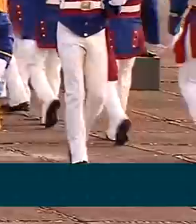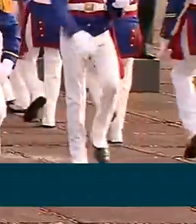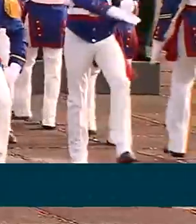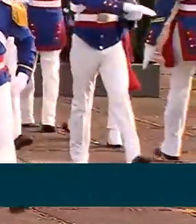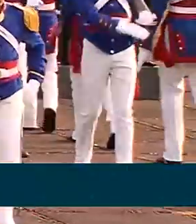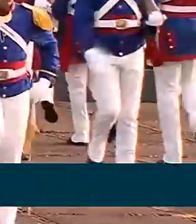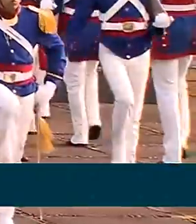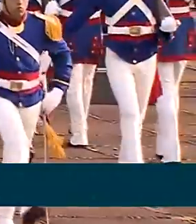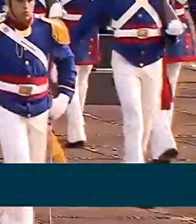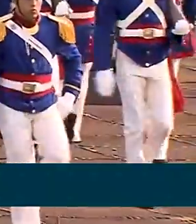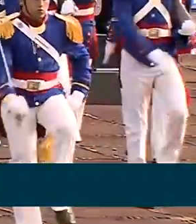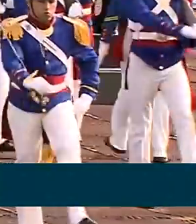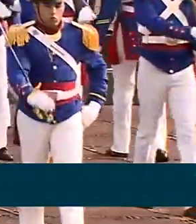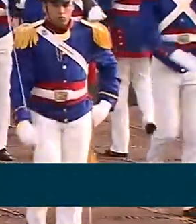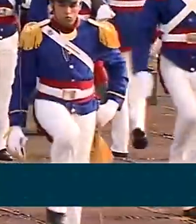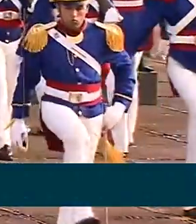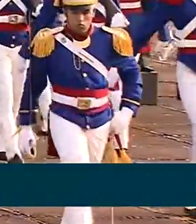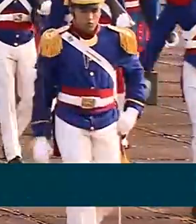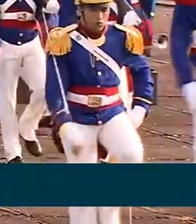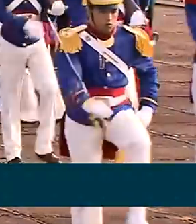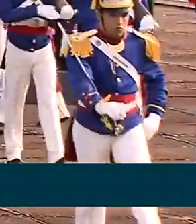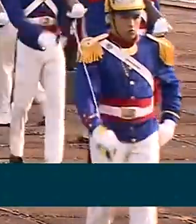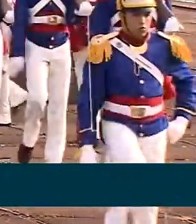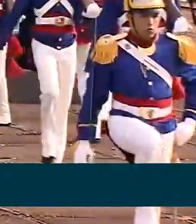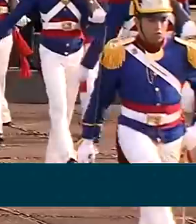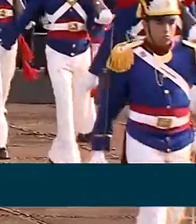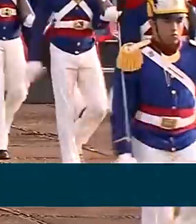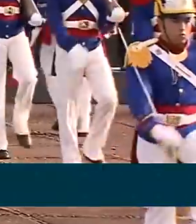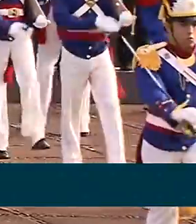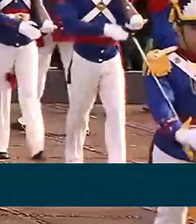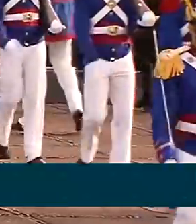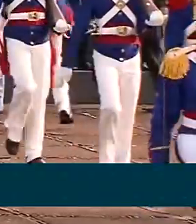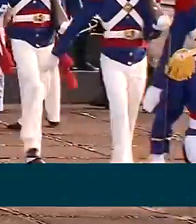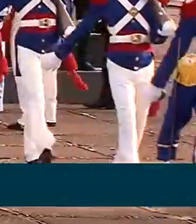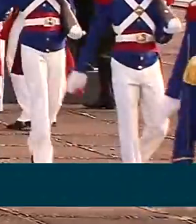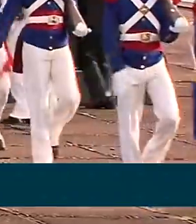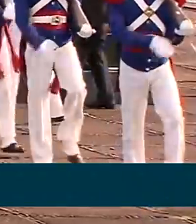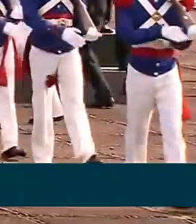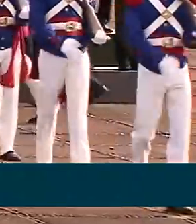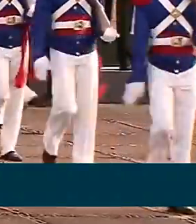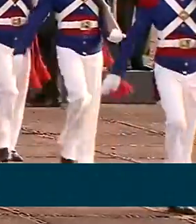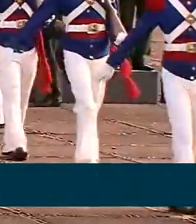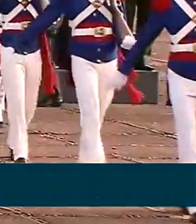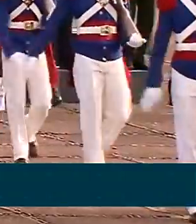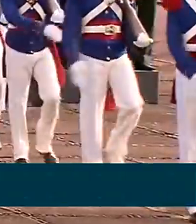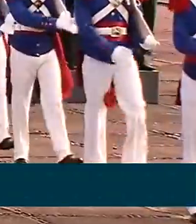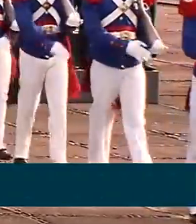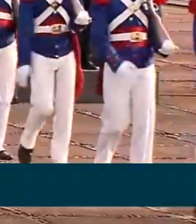Thank you.